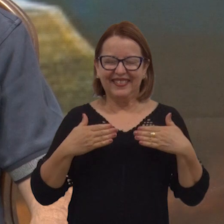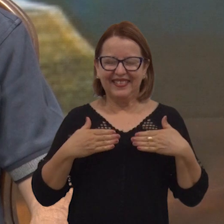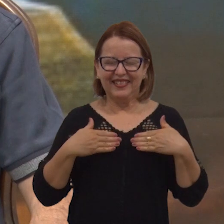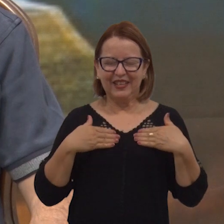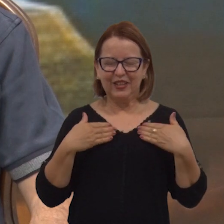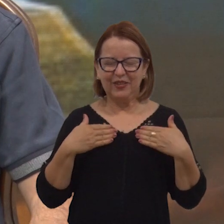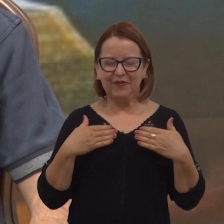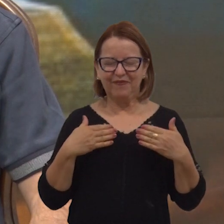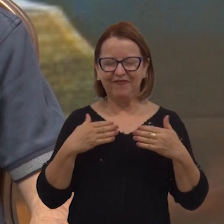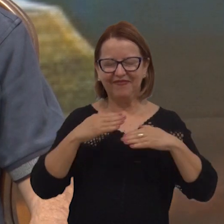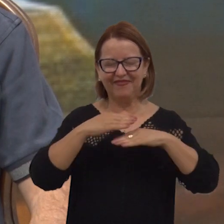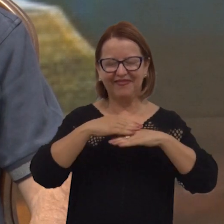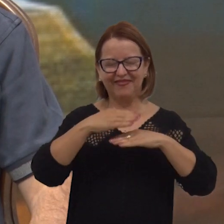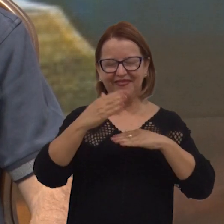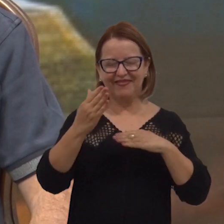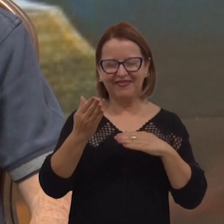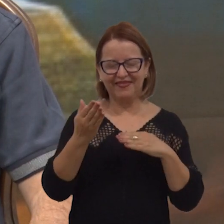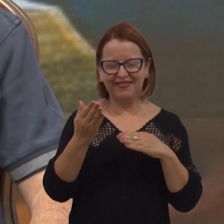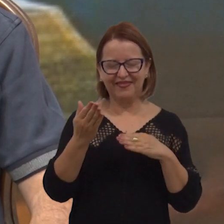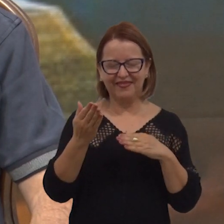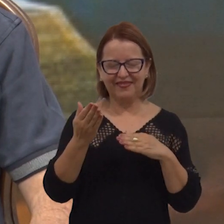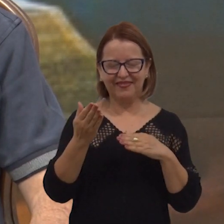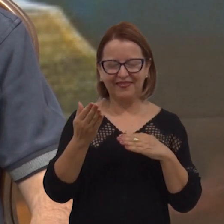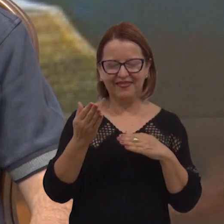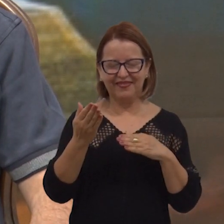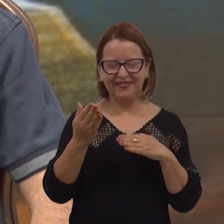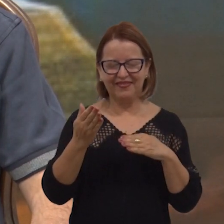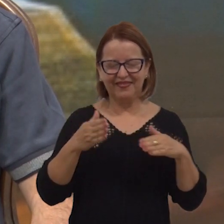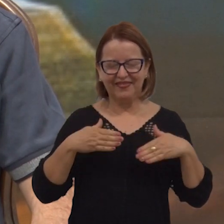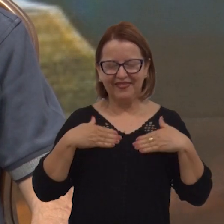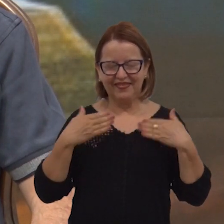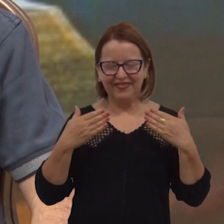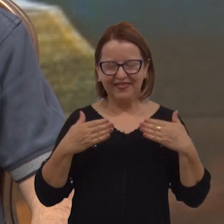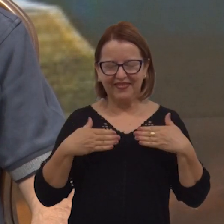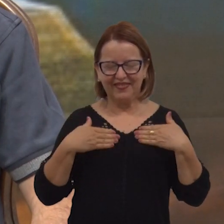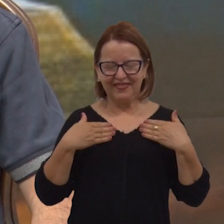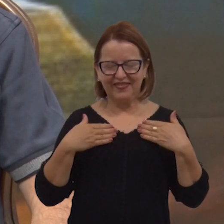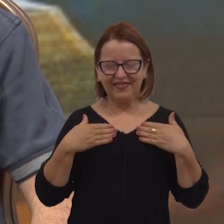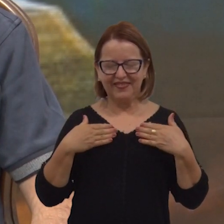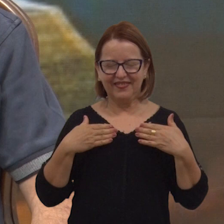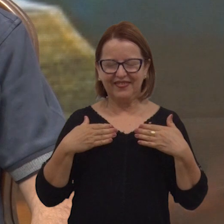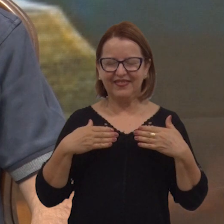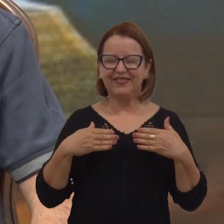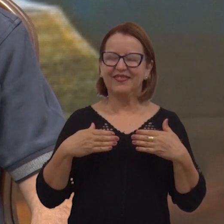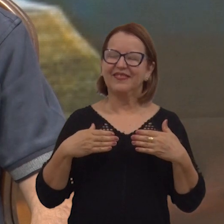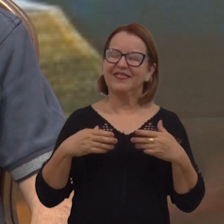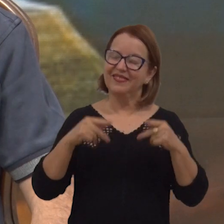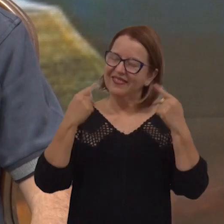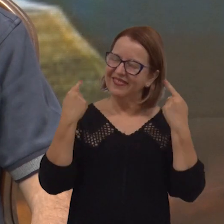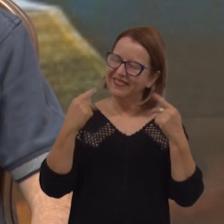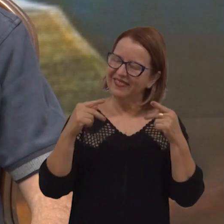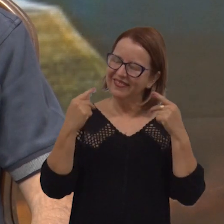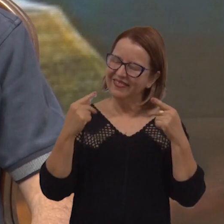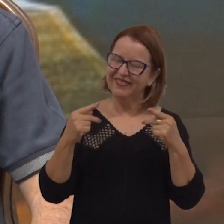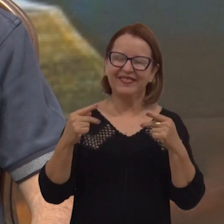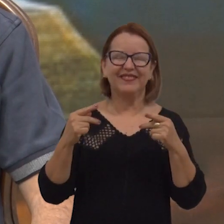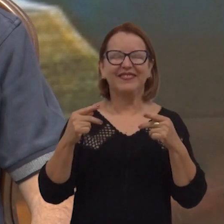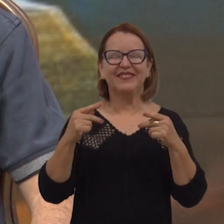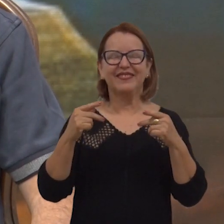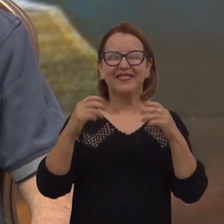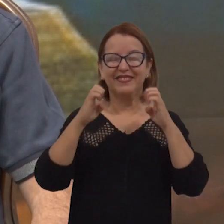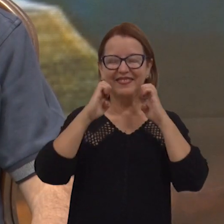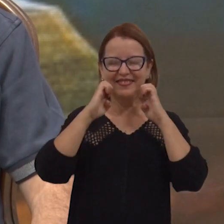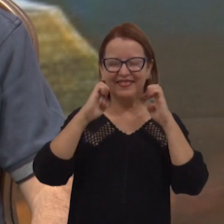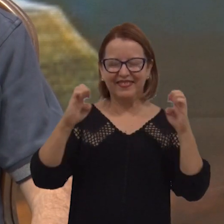privilégio, por mais a alegria de podermos falar do teu Evangelho,